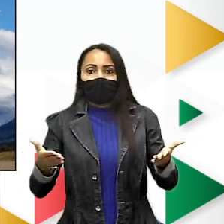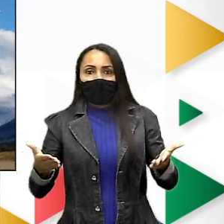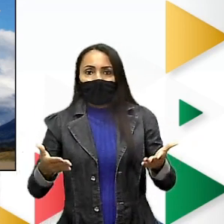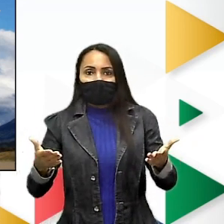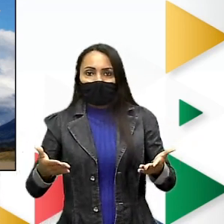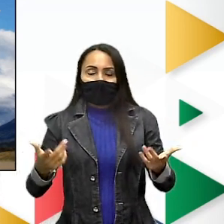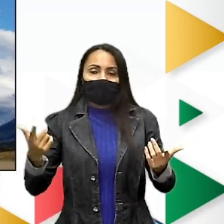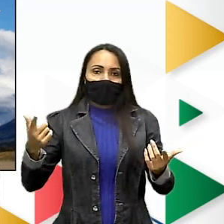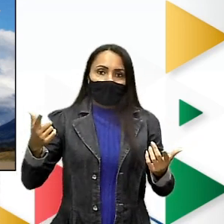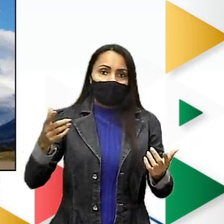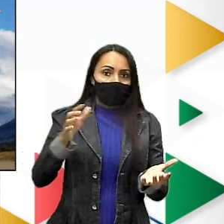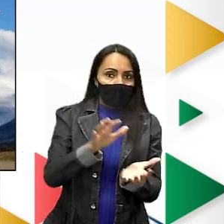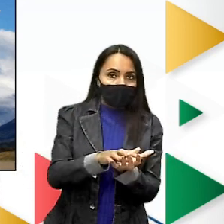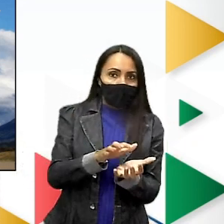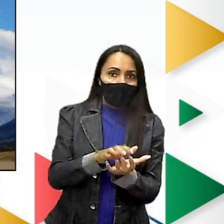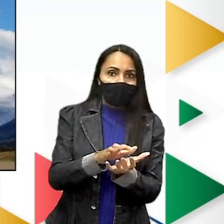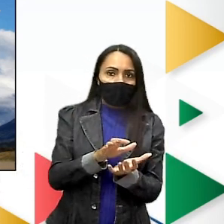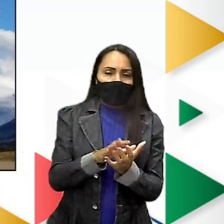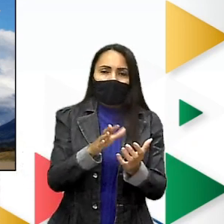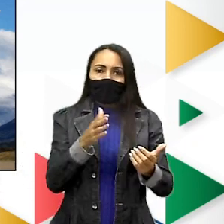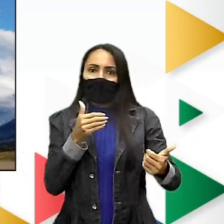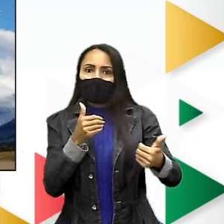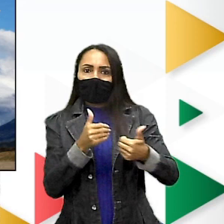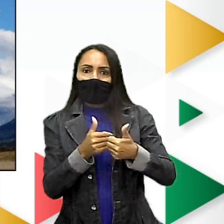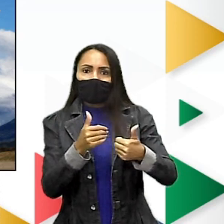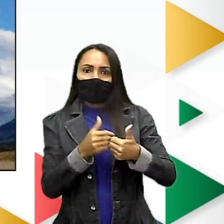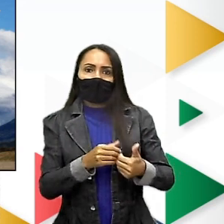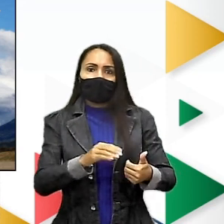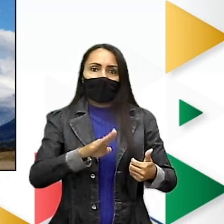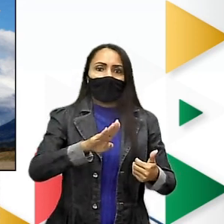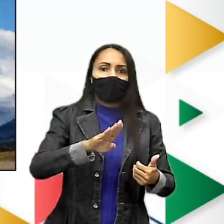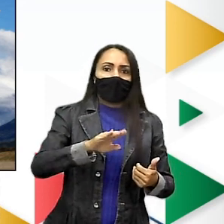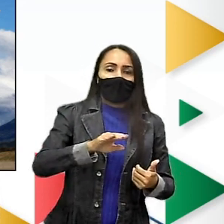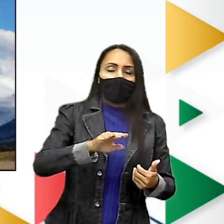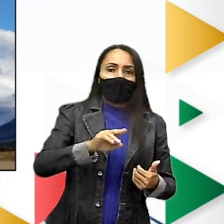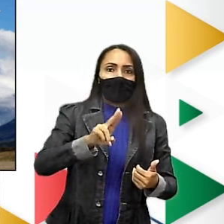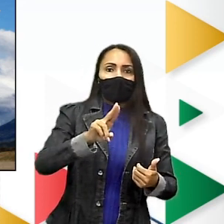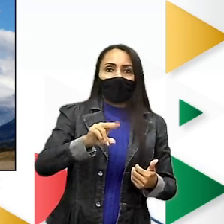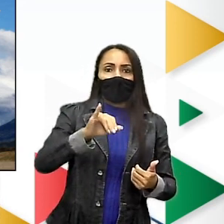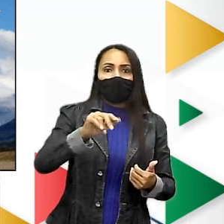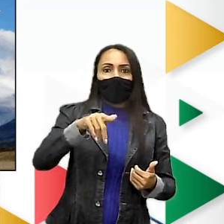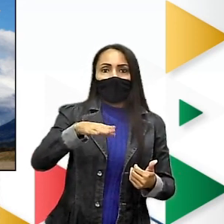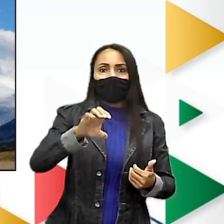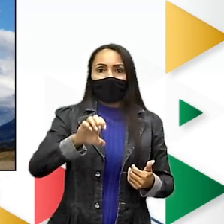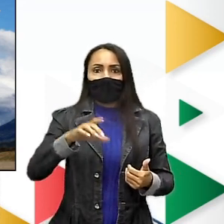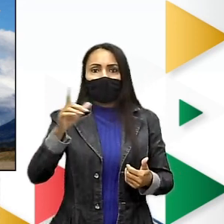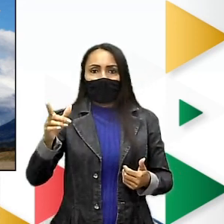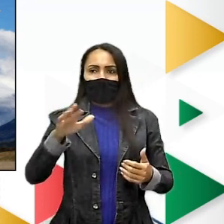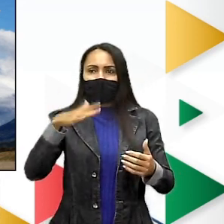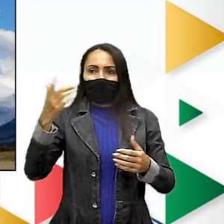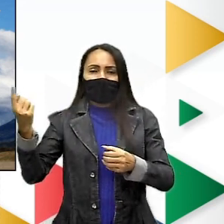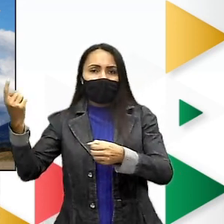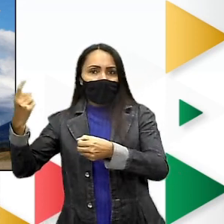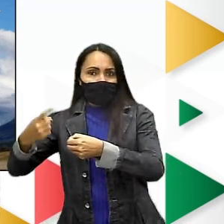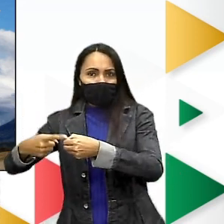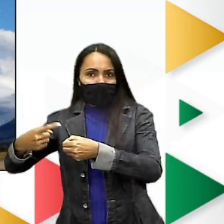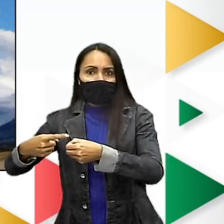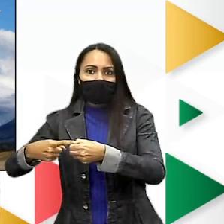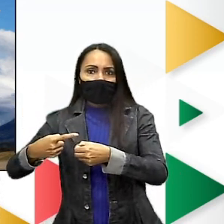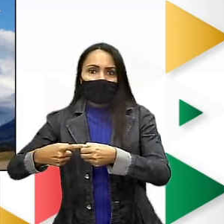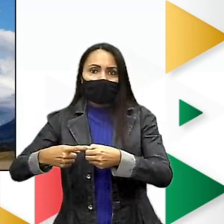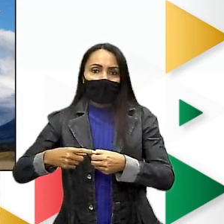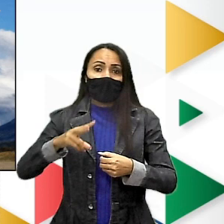Eólico de Pernambuco, ali próximo de Buíque, naquela região ali de Venturosa, olha o próprio nome